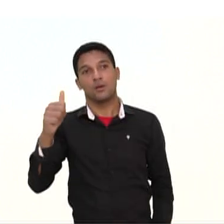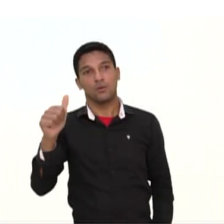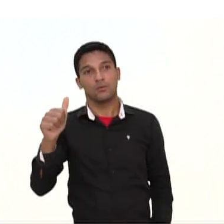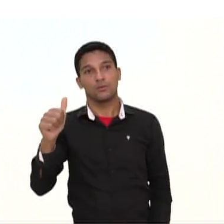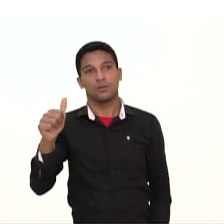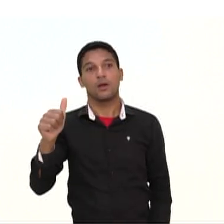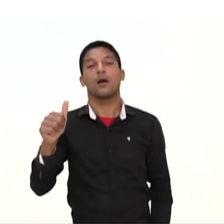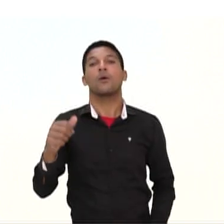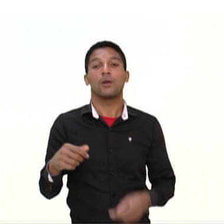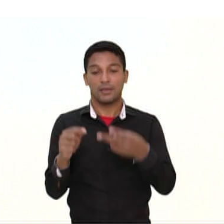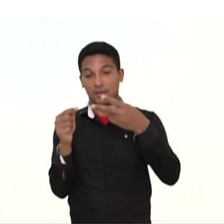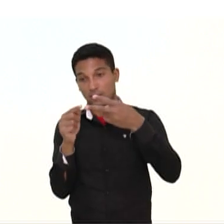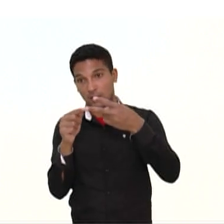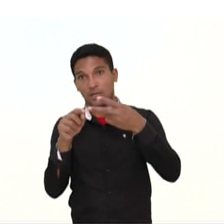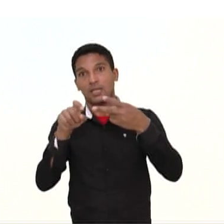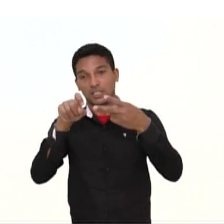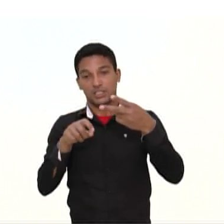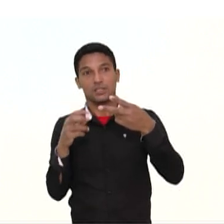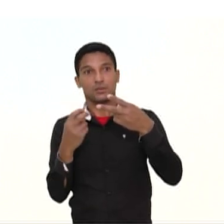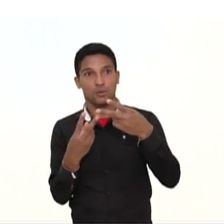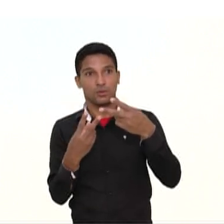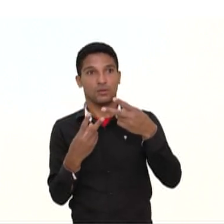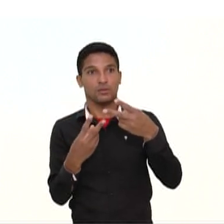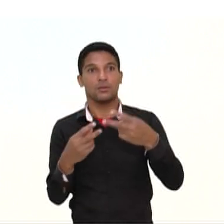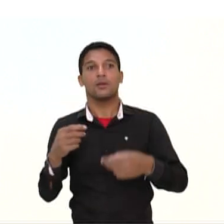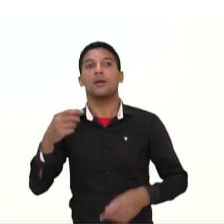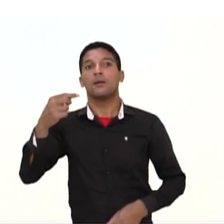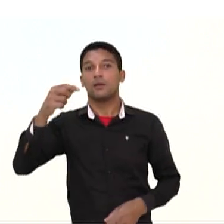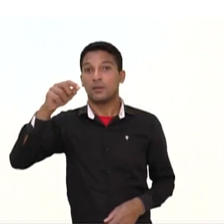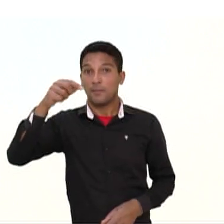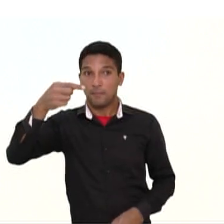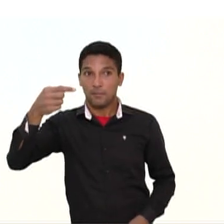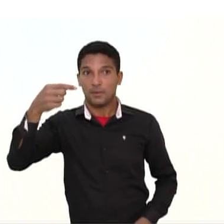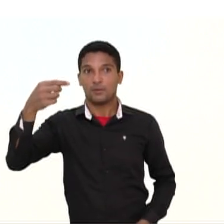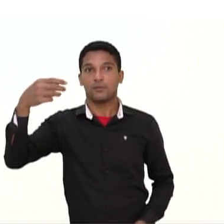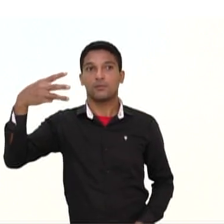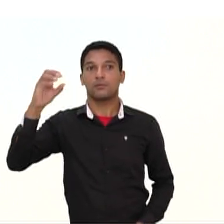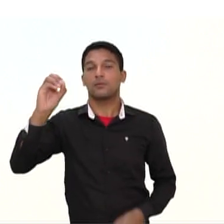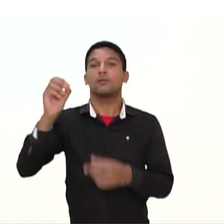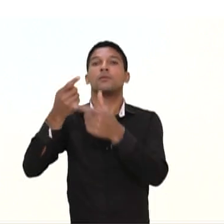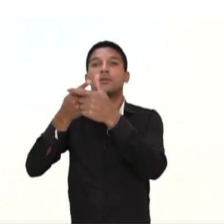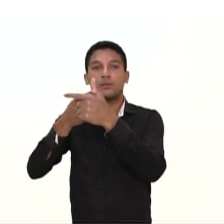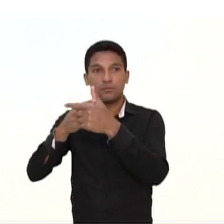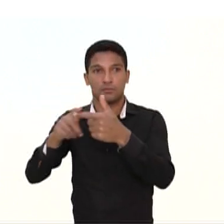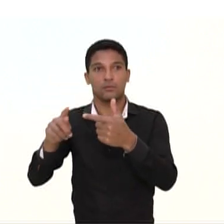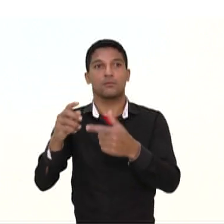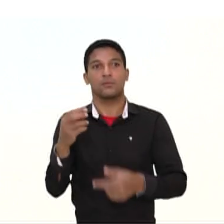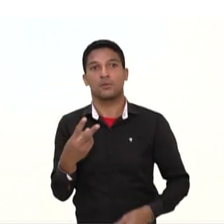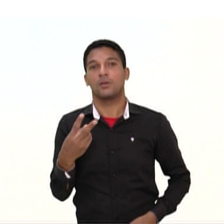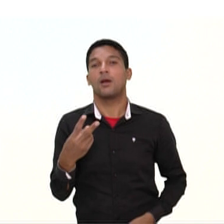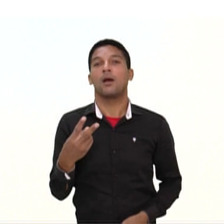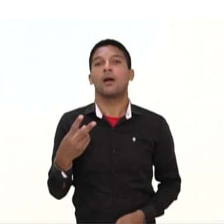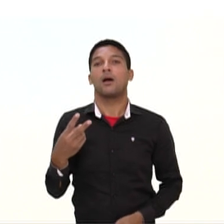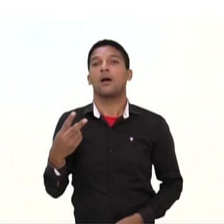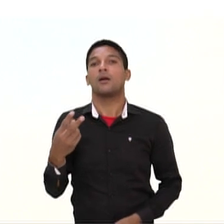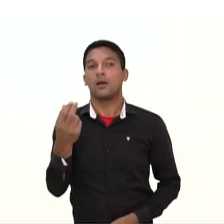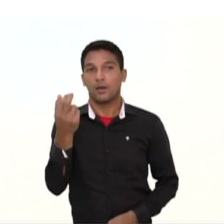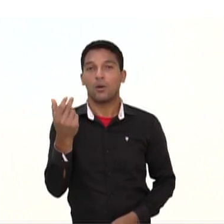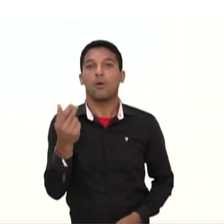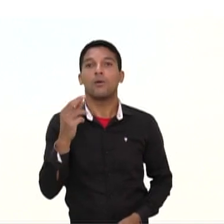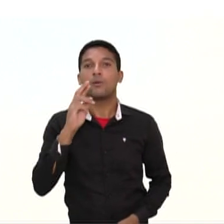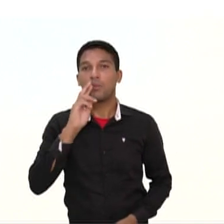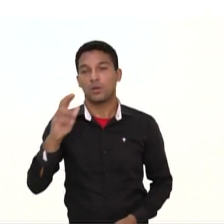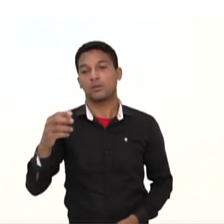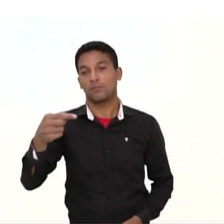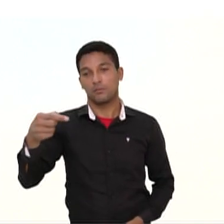menos 15. Beleza? São as duas respostas que eu tenho do meu problema. Só que aí você tem que lembrar lá do que se trata o problema, né? Qual que era a